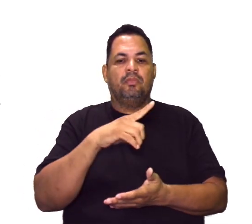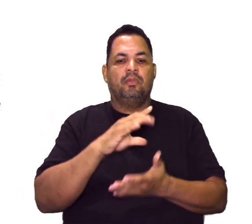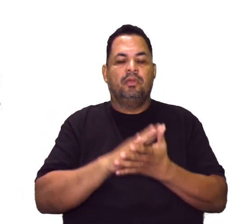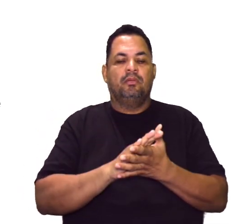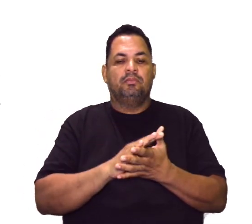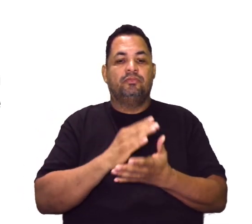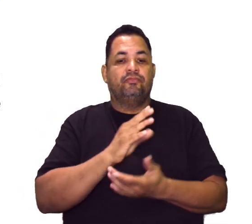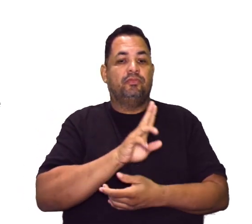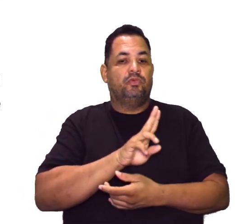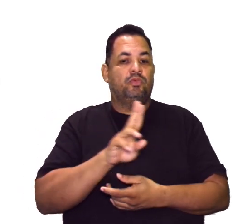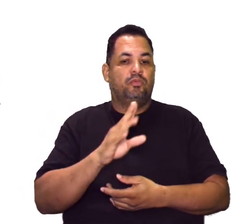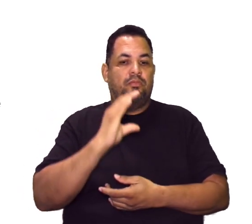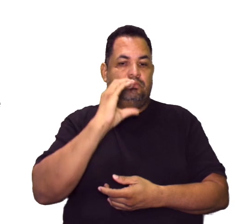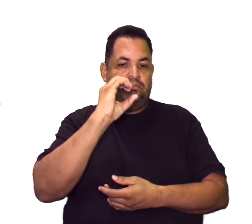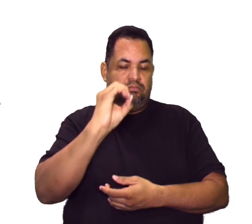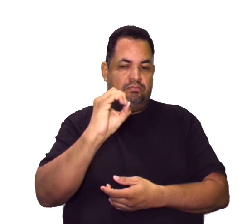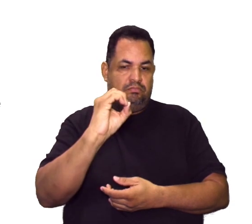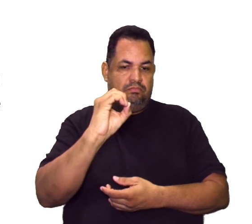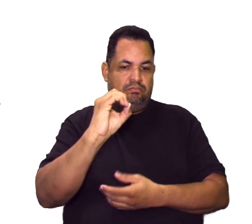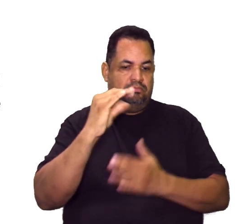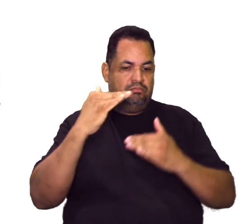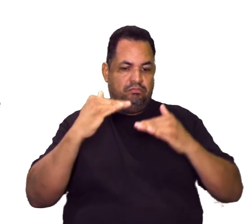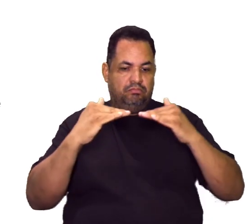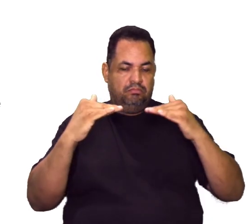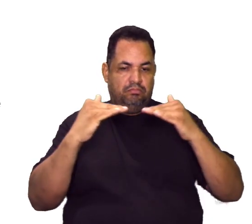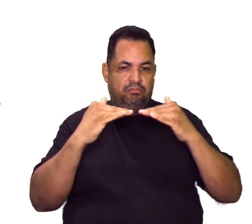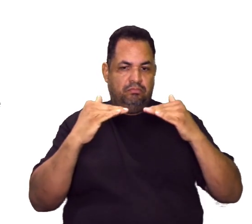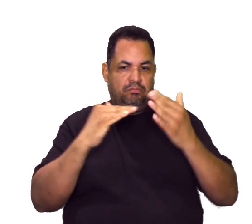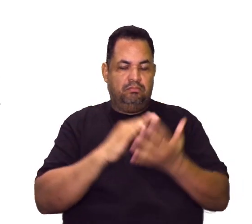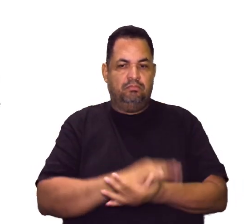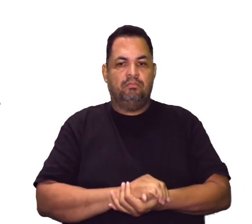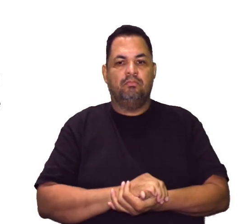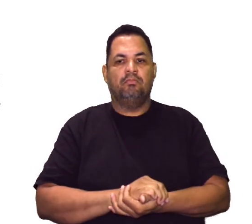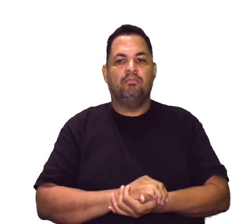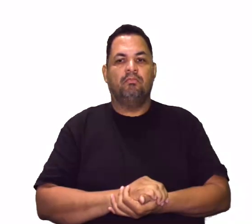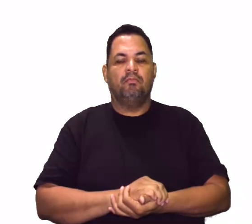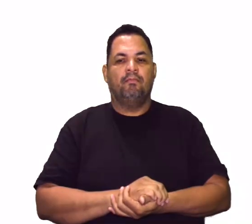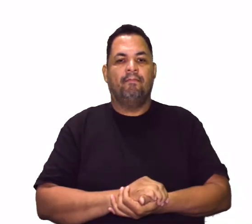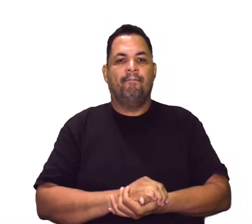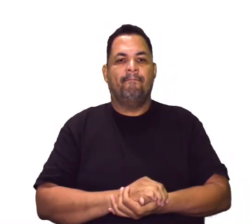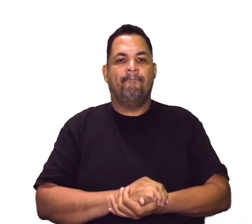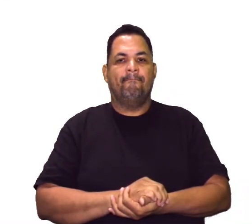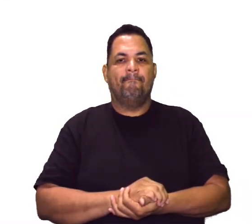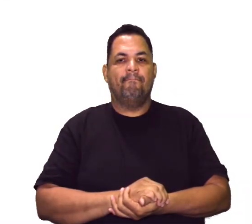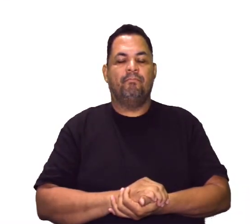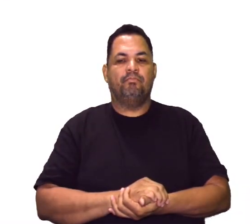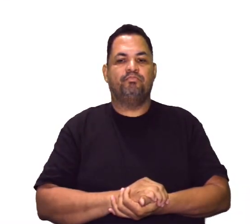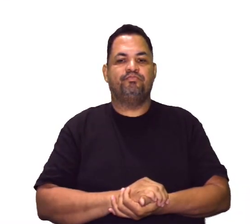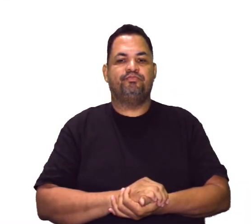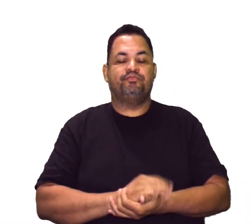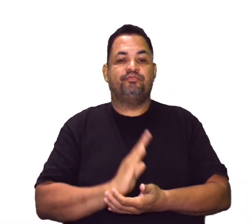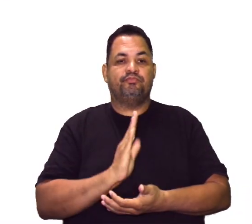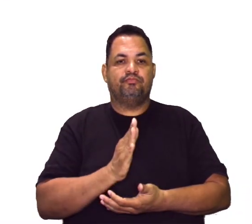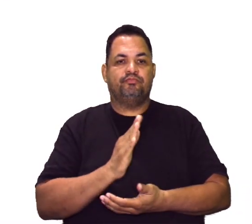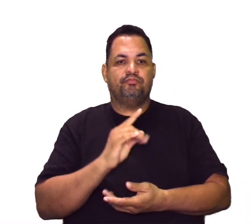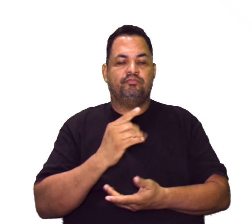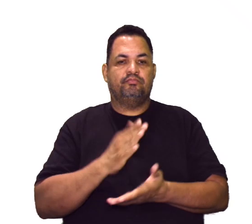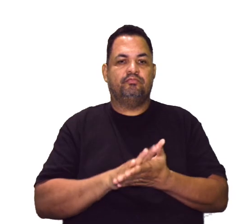polaridade zero. Tá joia? Na sequência agora, já que